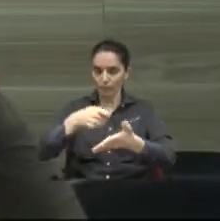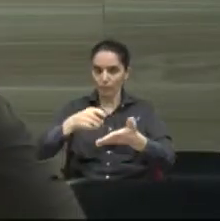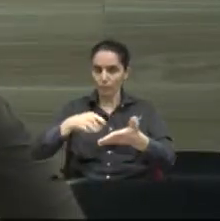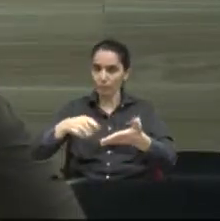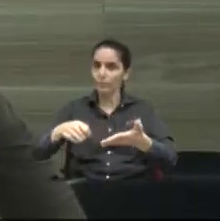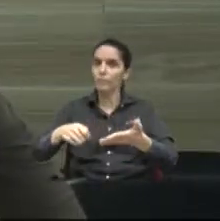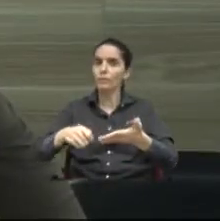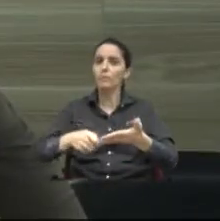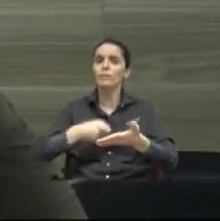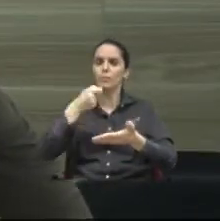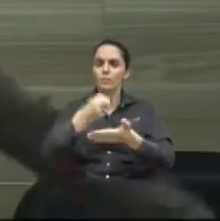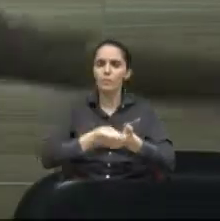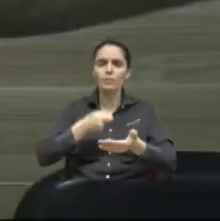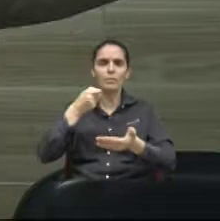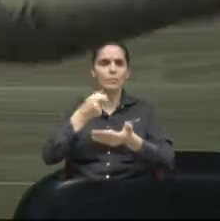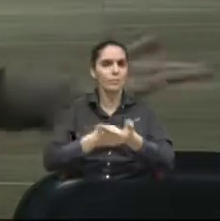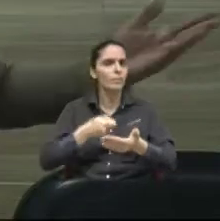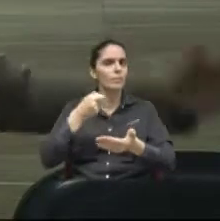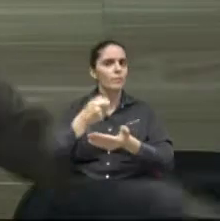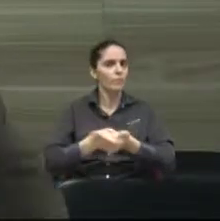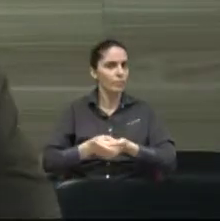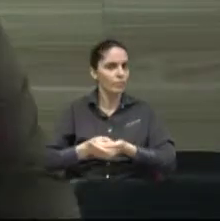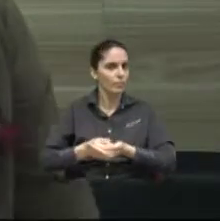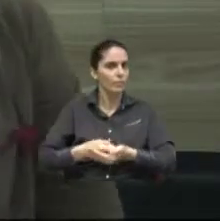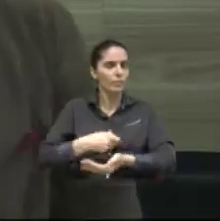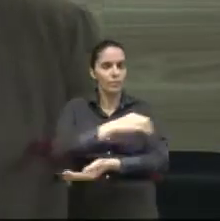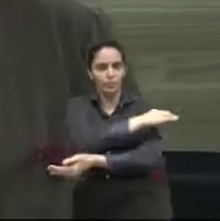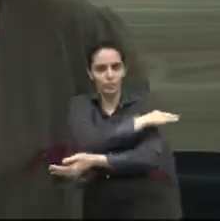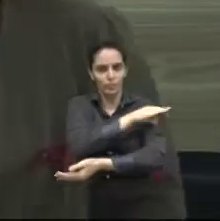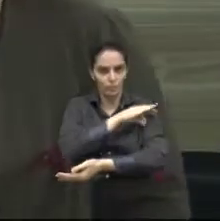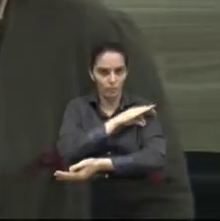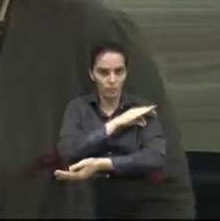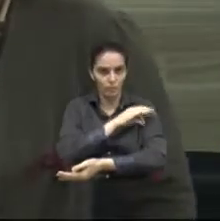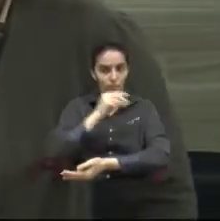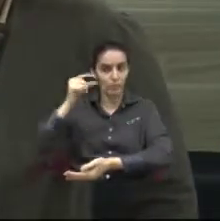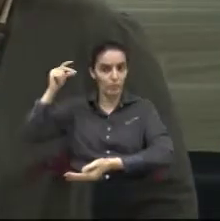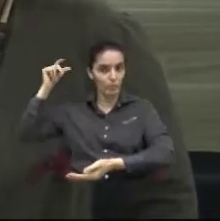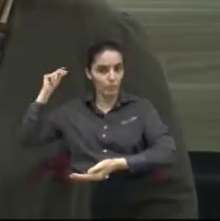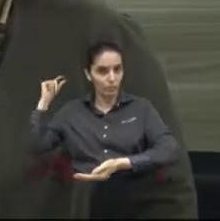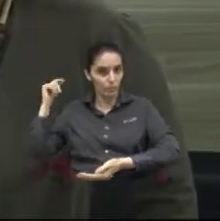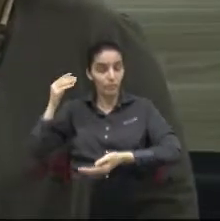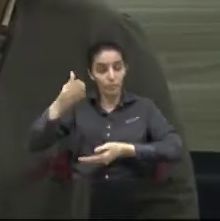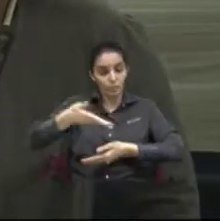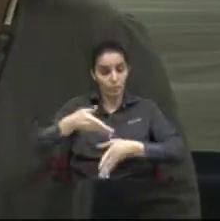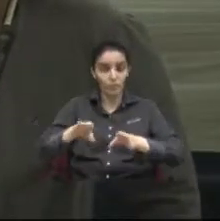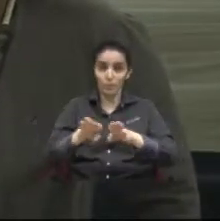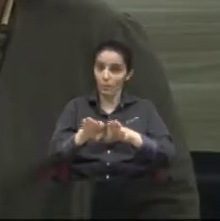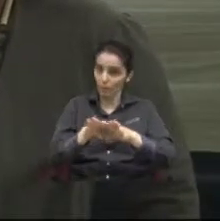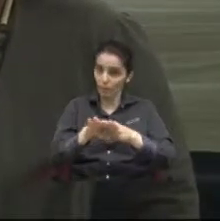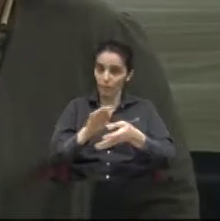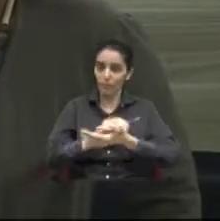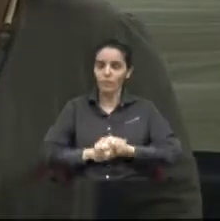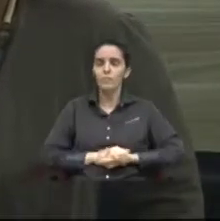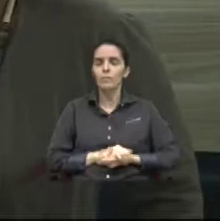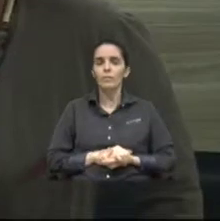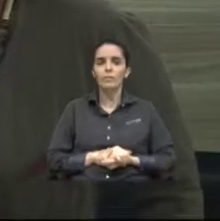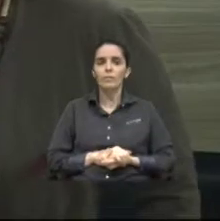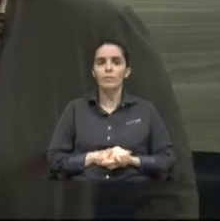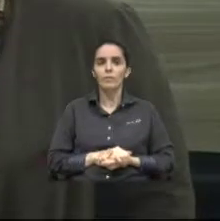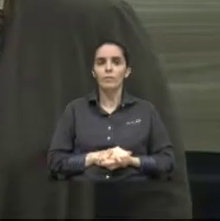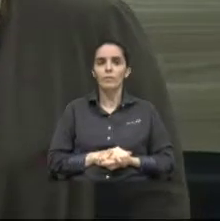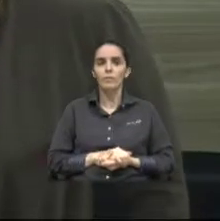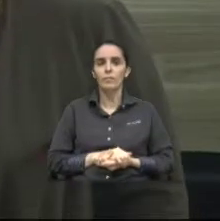esta luta do prefeito, e que foi de tantos prefeitos, não é só deste. E